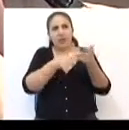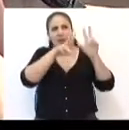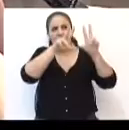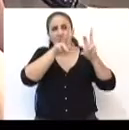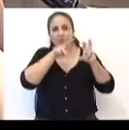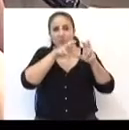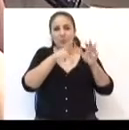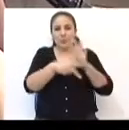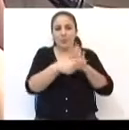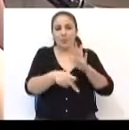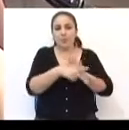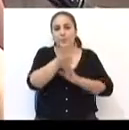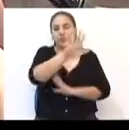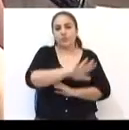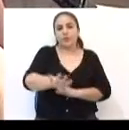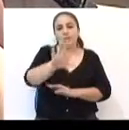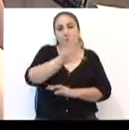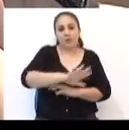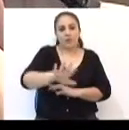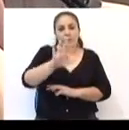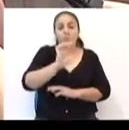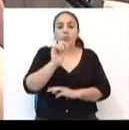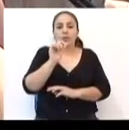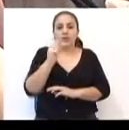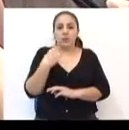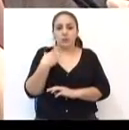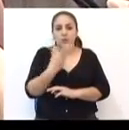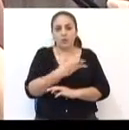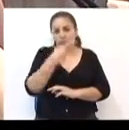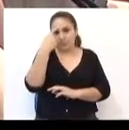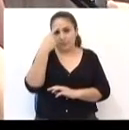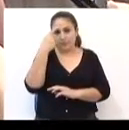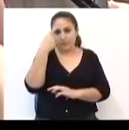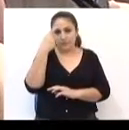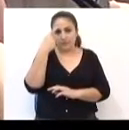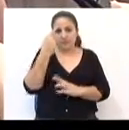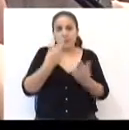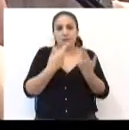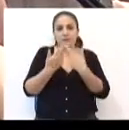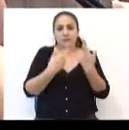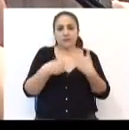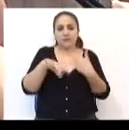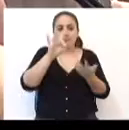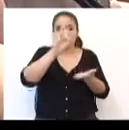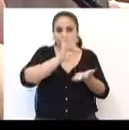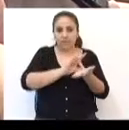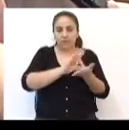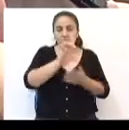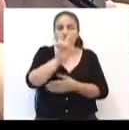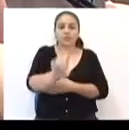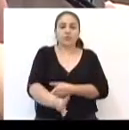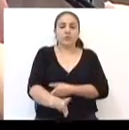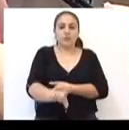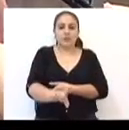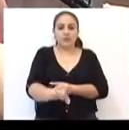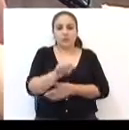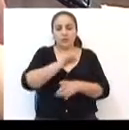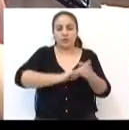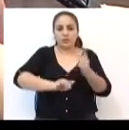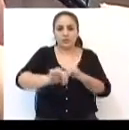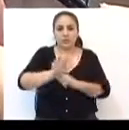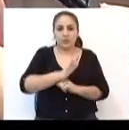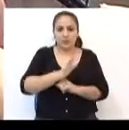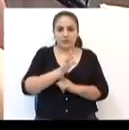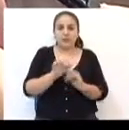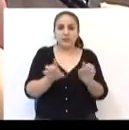questão geral aí sobre o que a gente pensa sobre essa garantia dos direitos aí